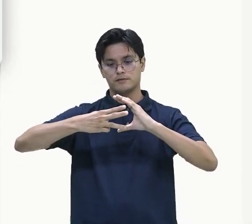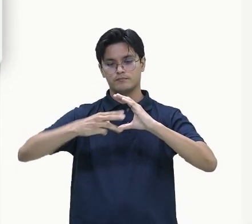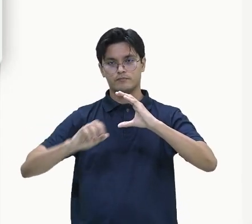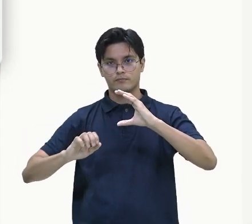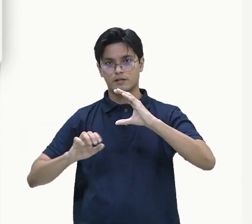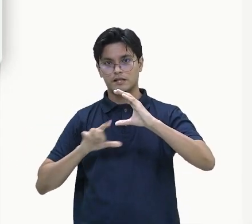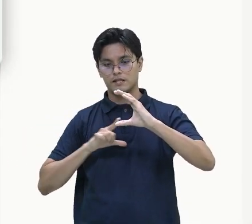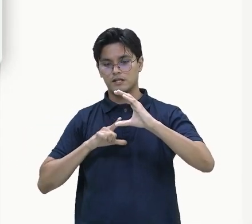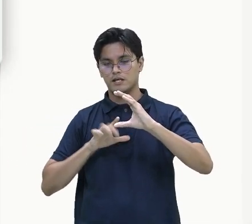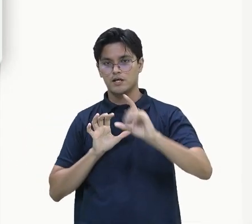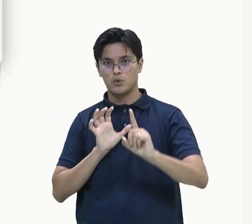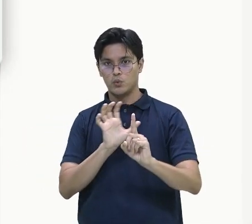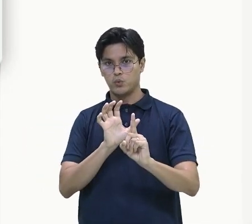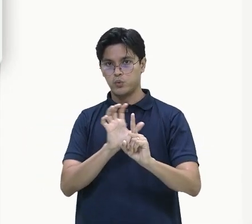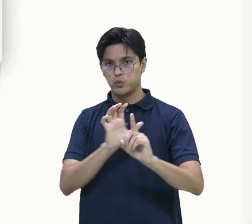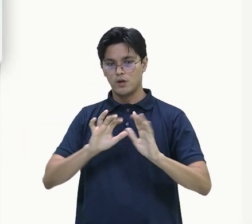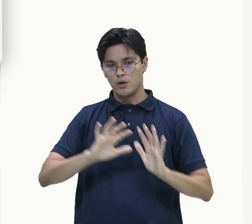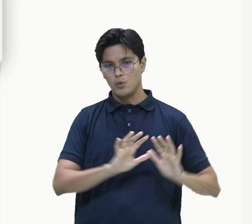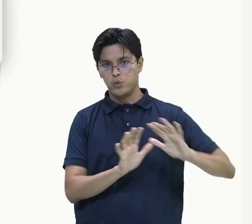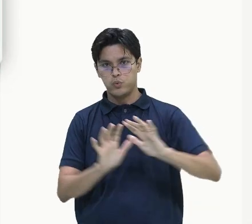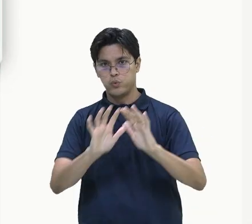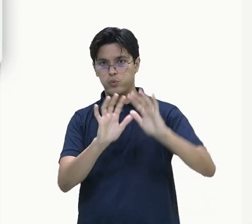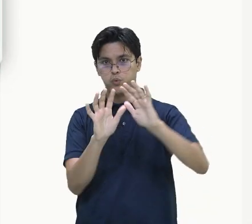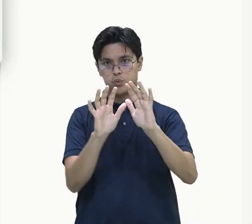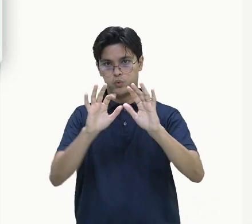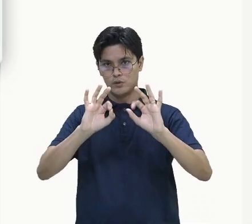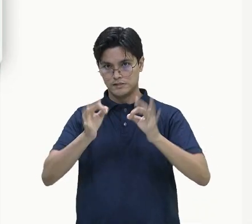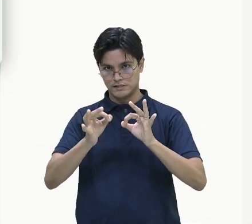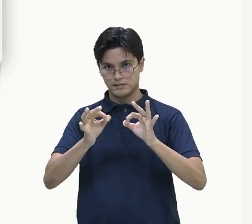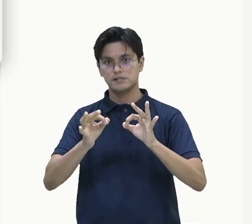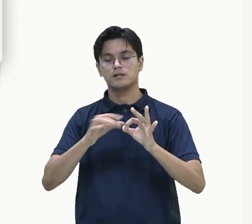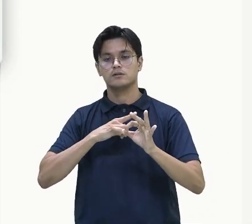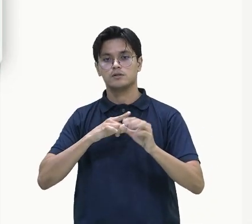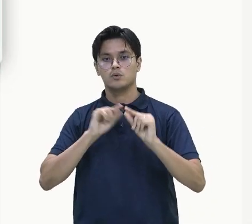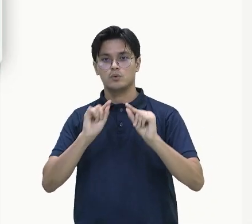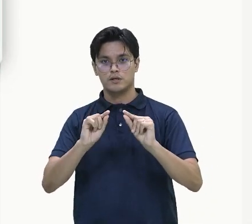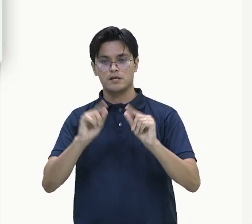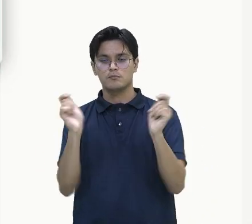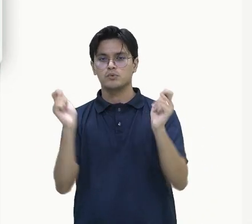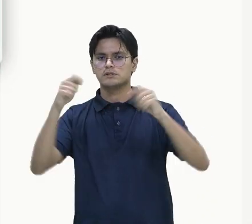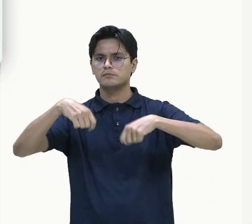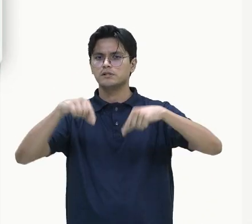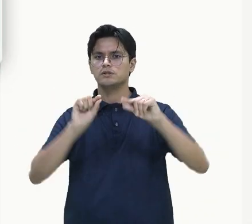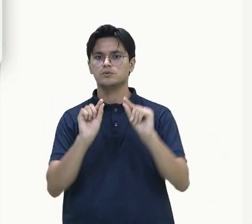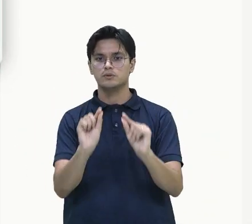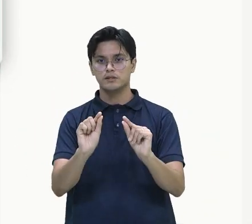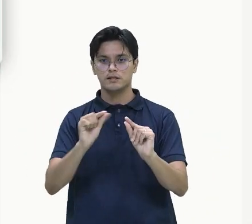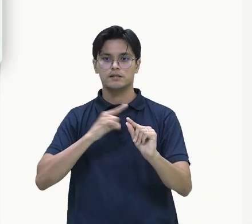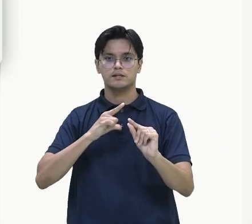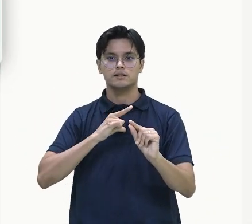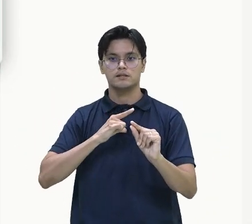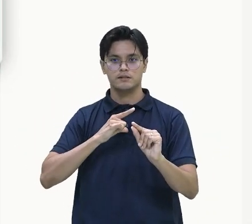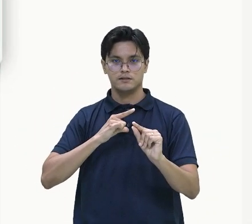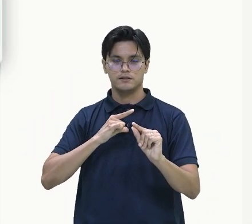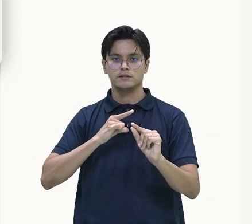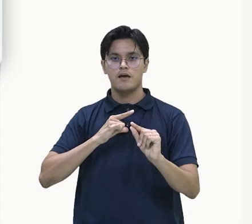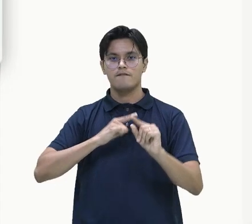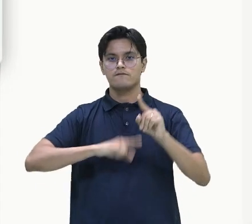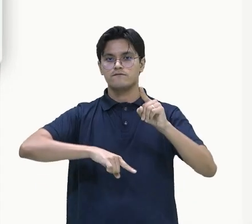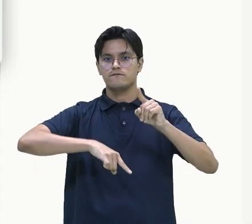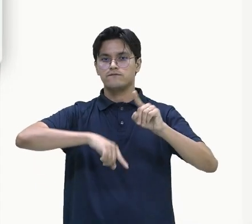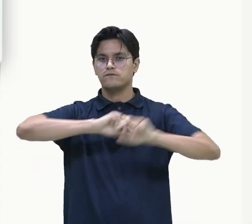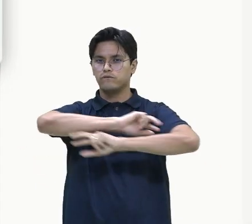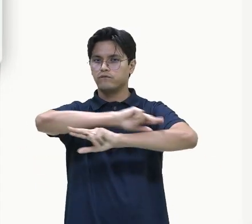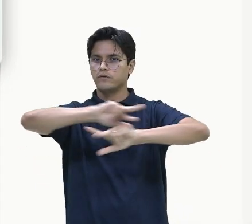influência, o deslocamento dessas massas de ar é que faz que tenha essa variedade